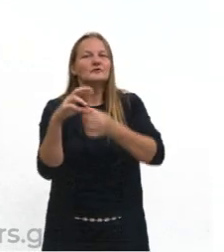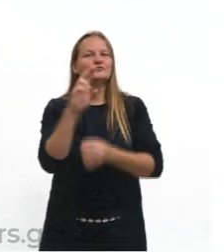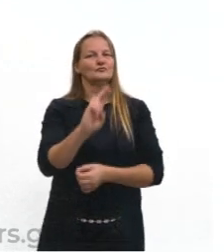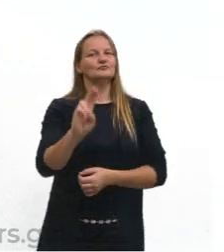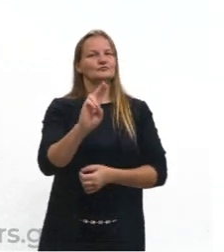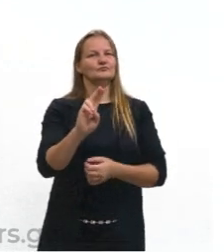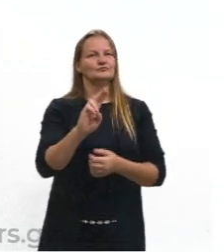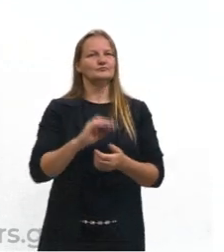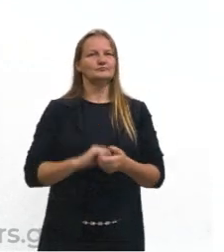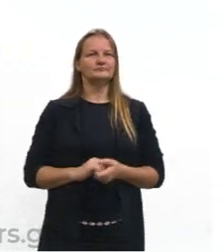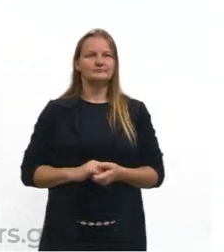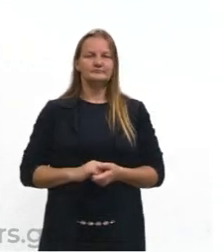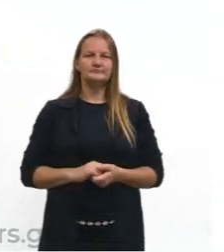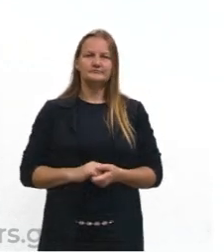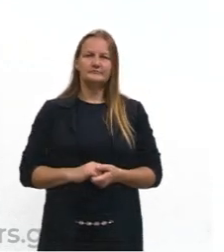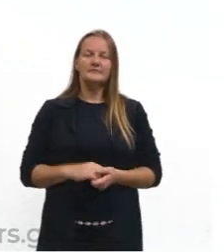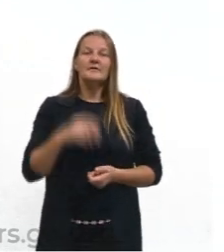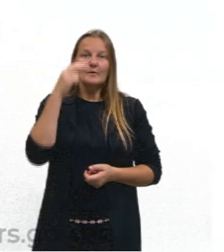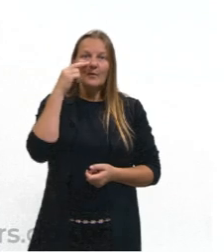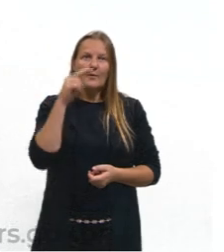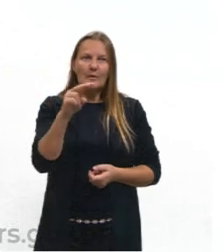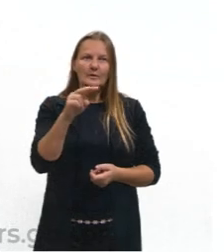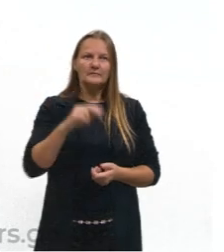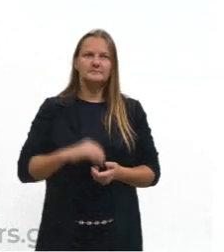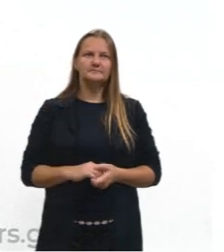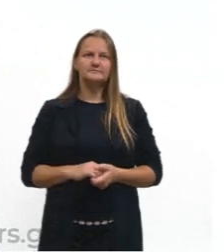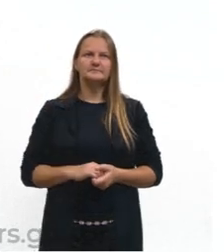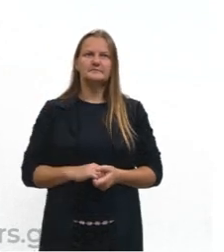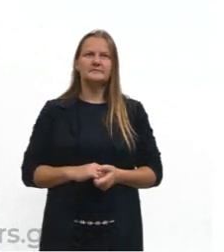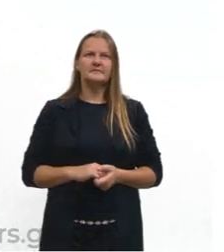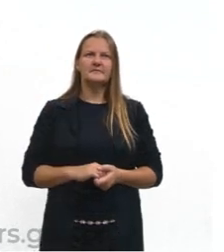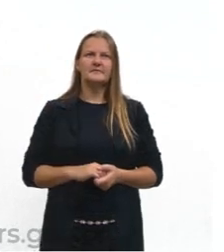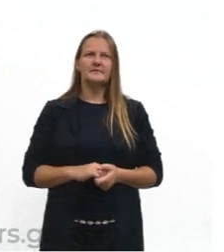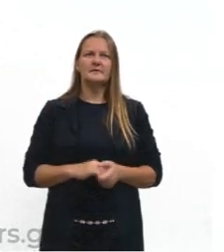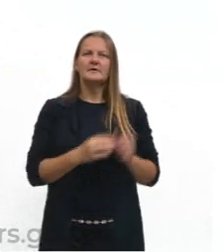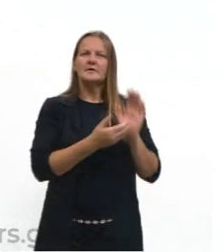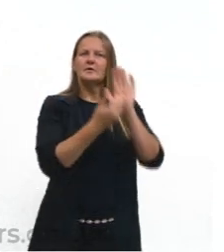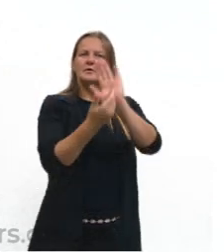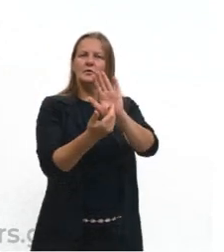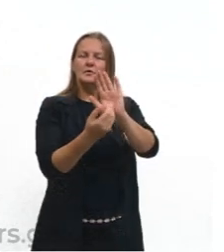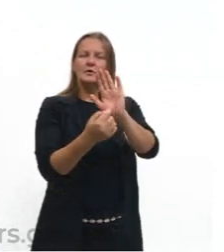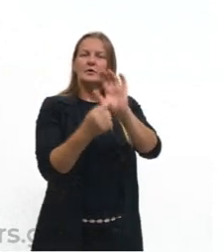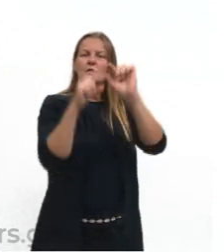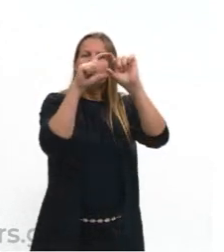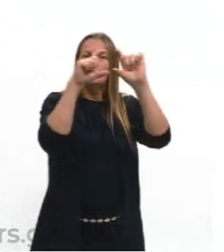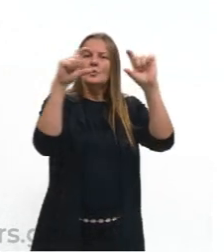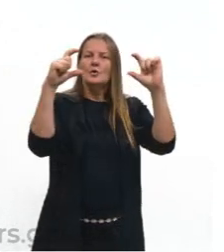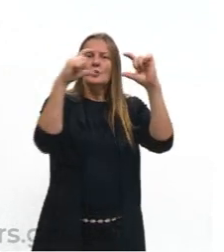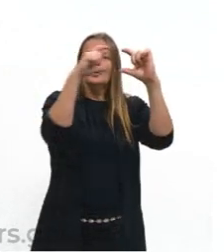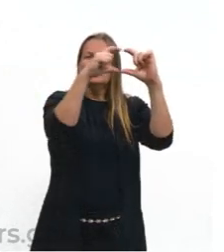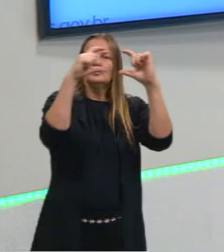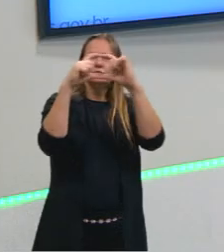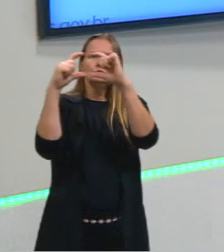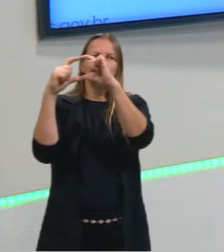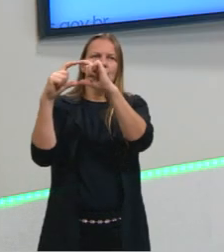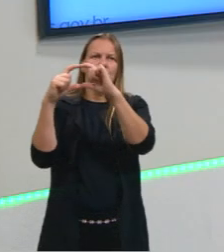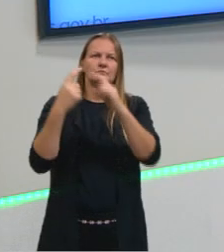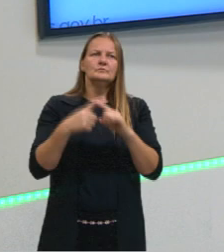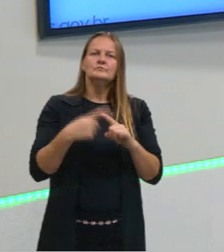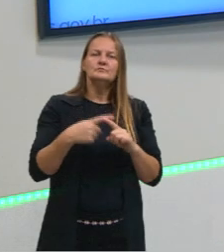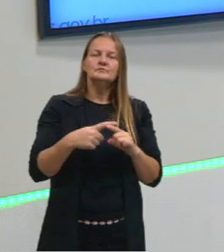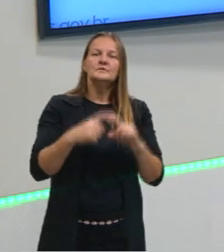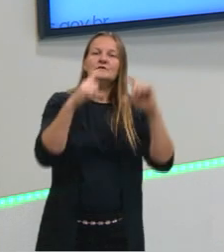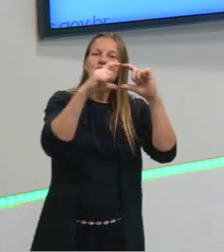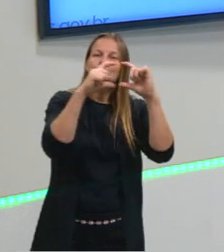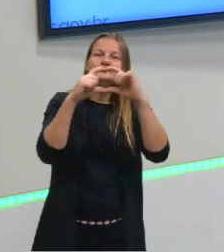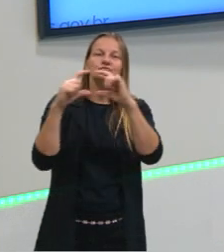uso e olha aqui por quê que eu trago para vocês a polissemia nas tirinha porque